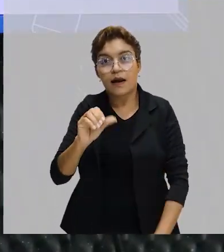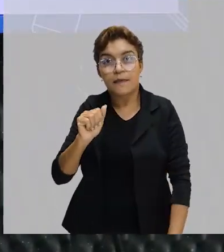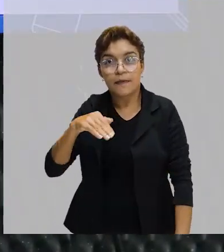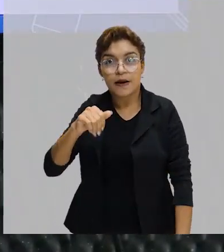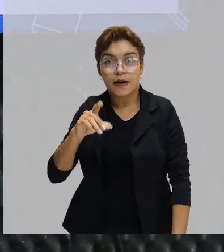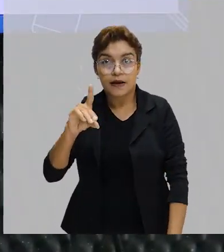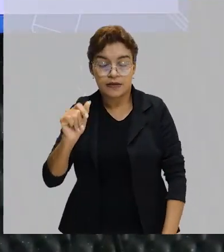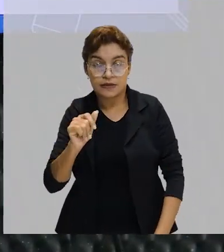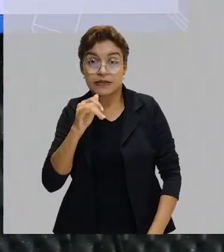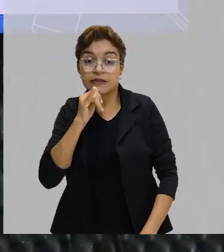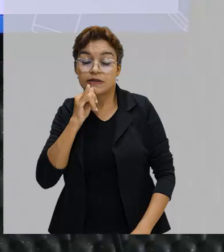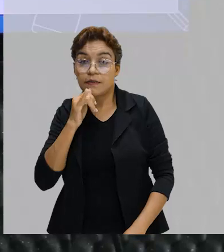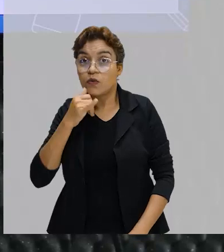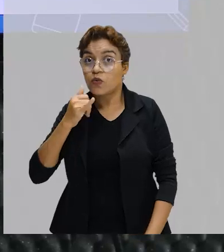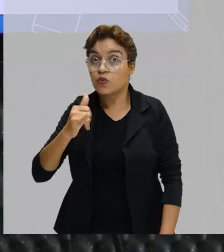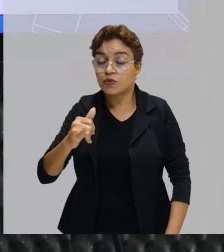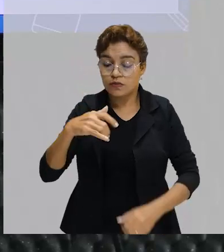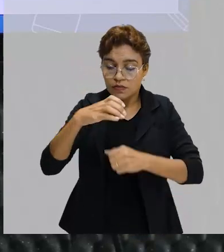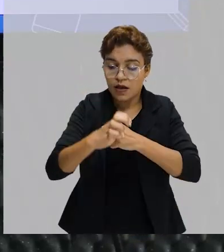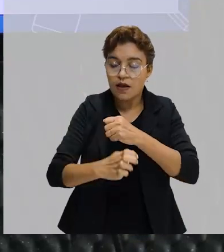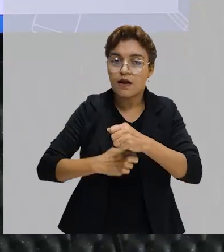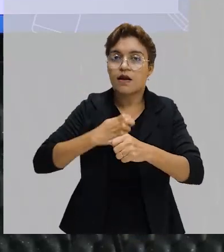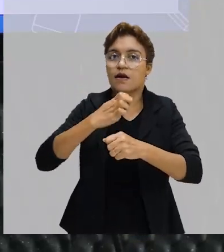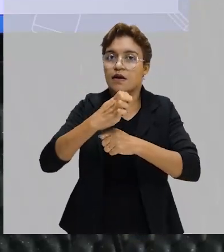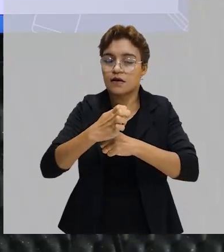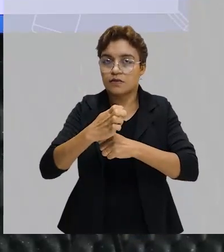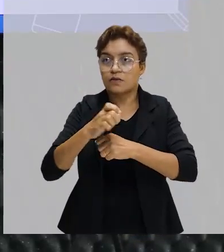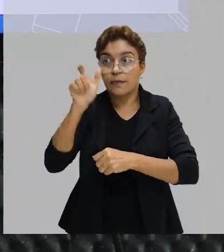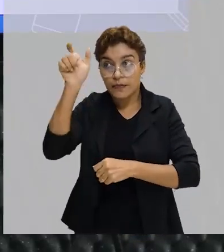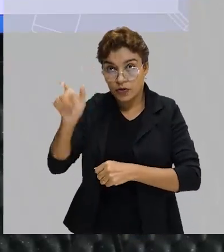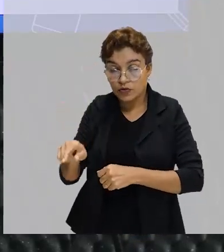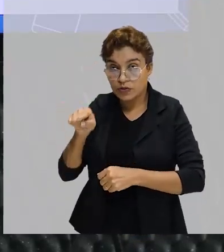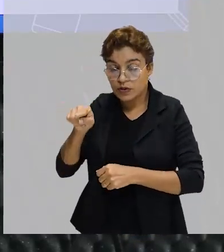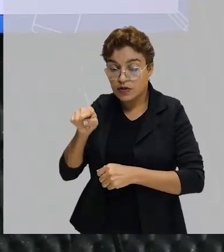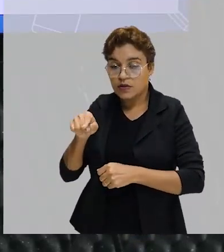elétrons, segundo Bohr, estão girando em locais